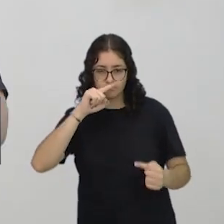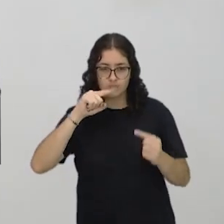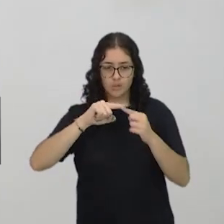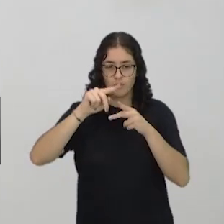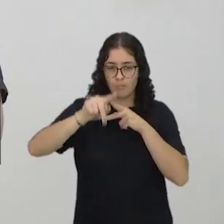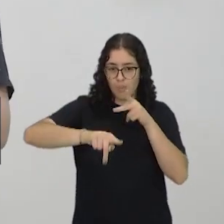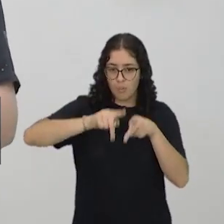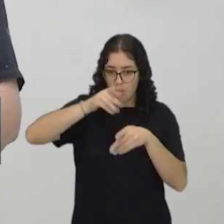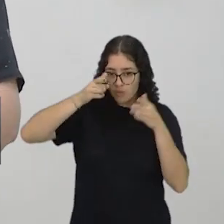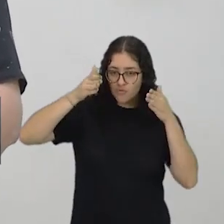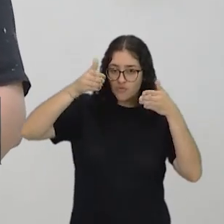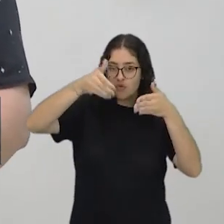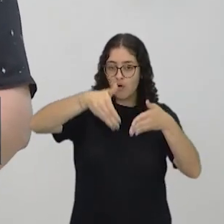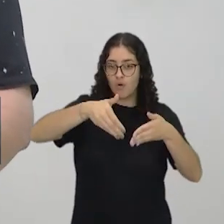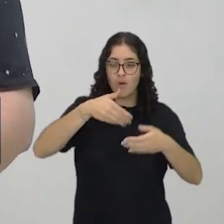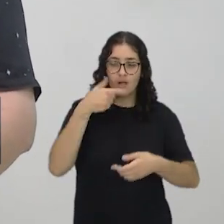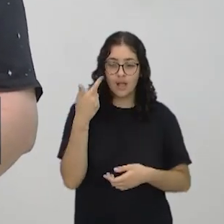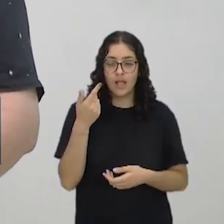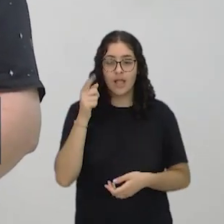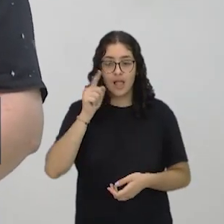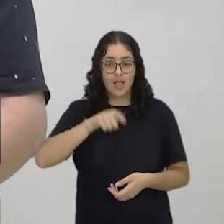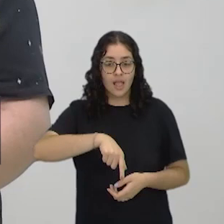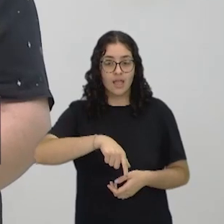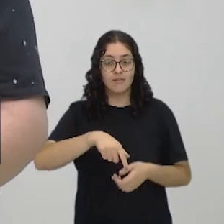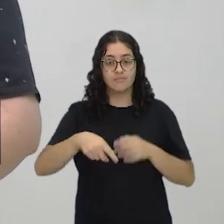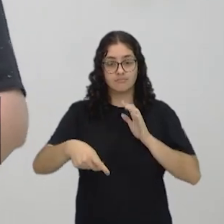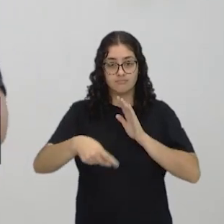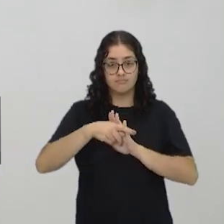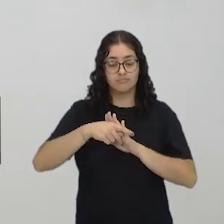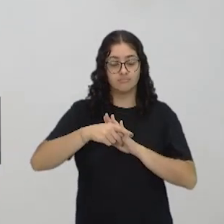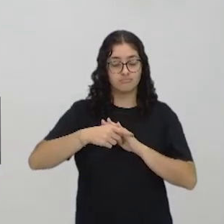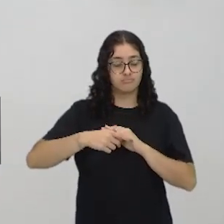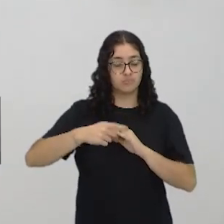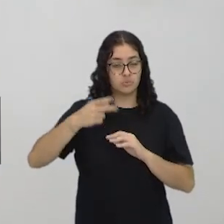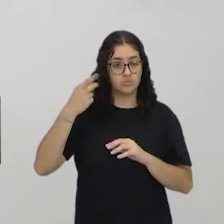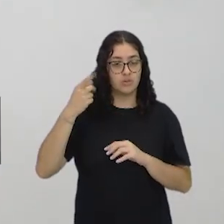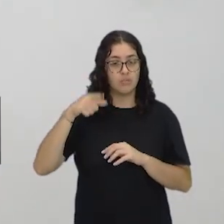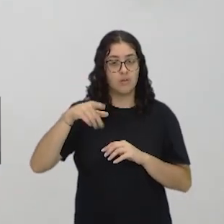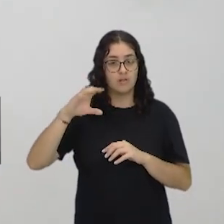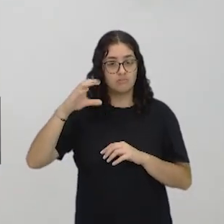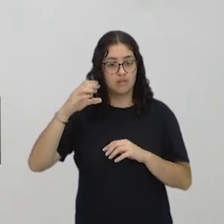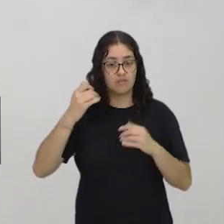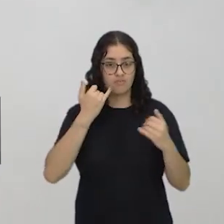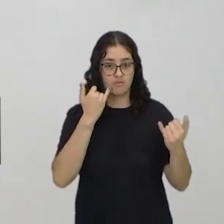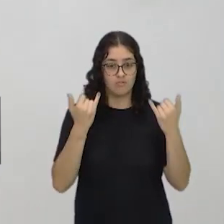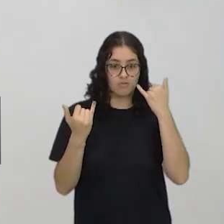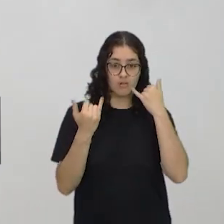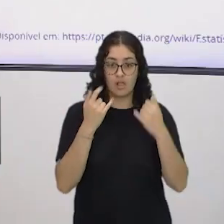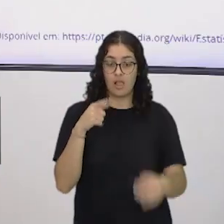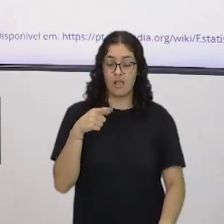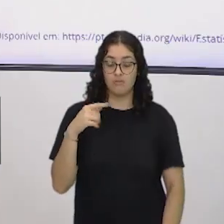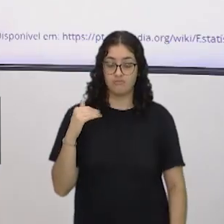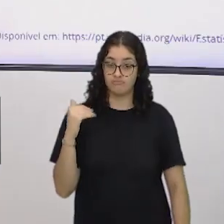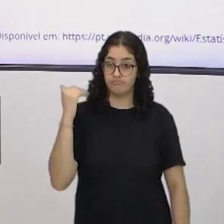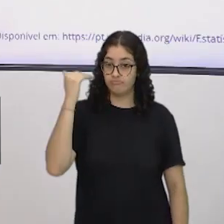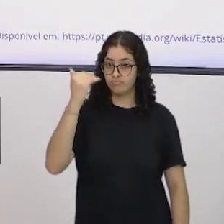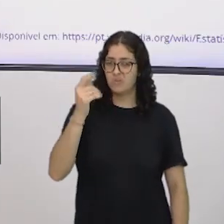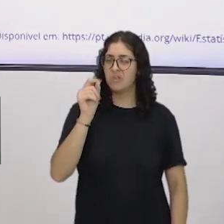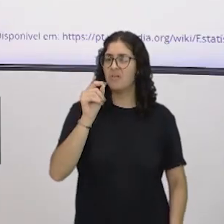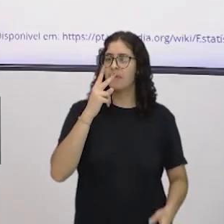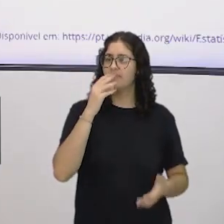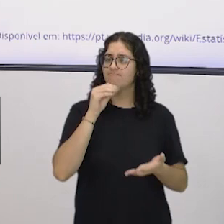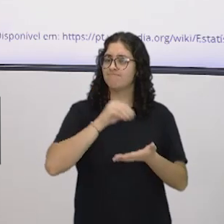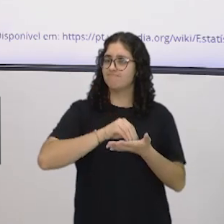público, né? Sim. Então, a estatística está super aí em alta e essa ciência de dados está... Então, o que está em defasagem,